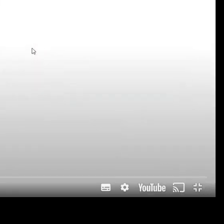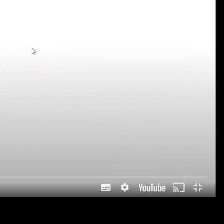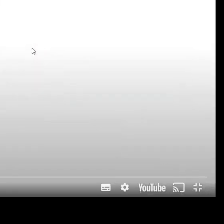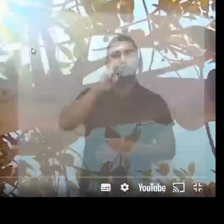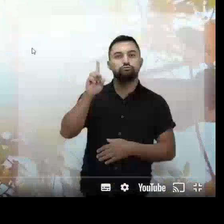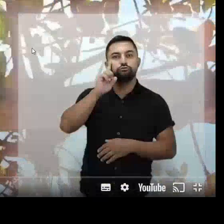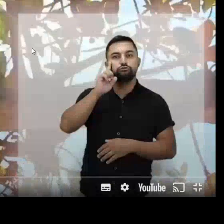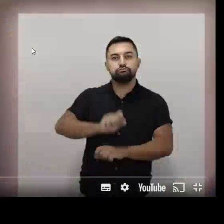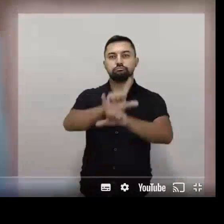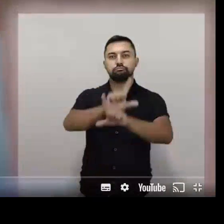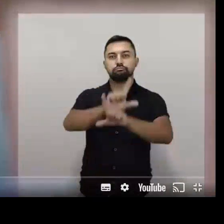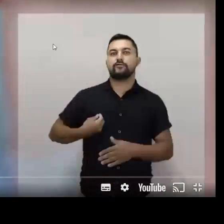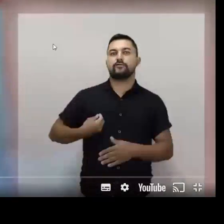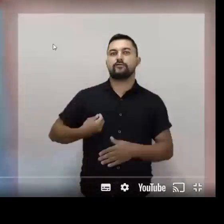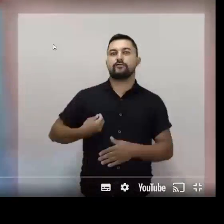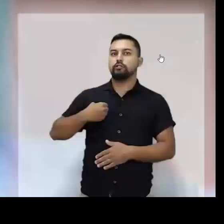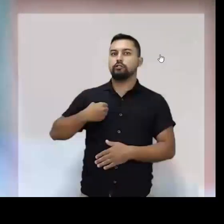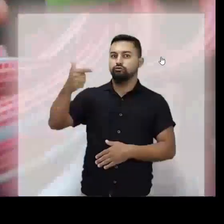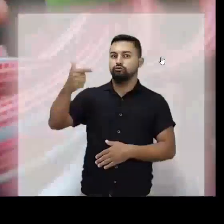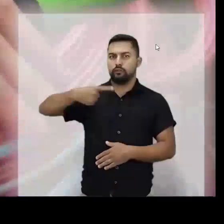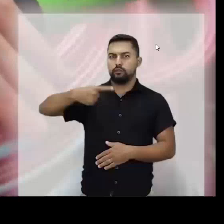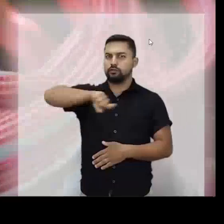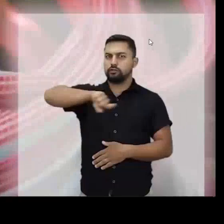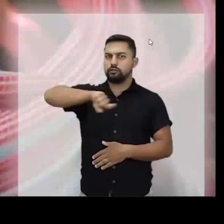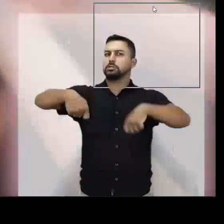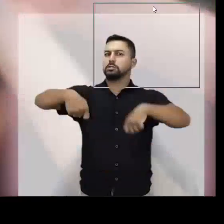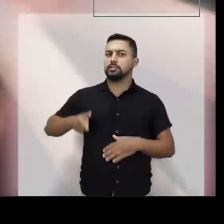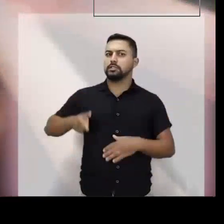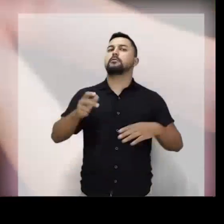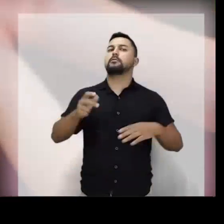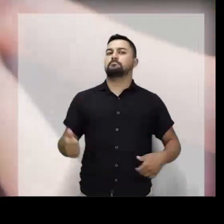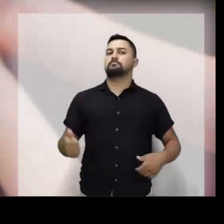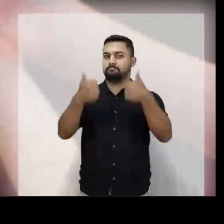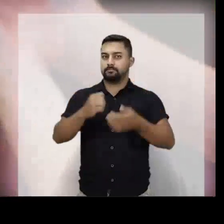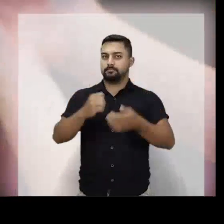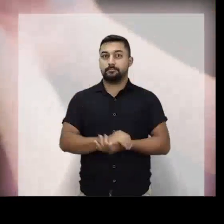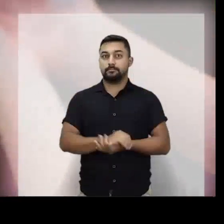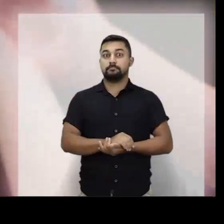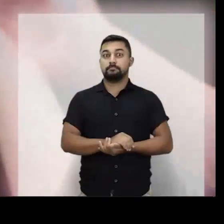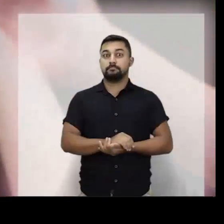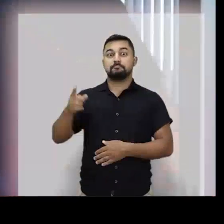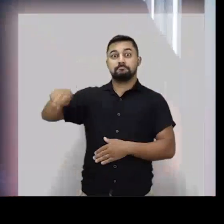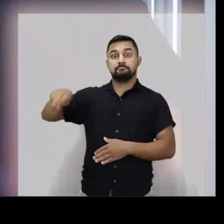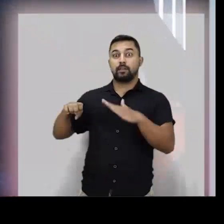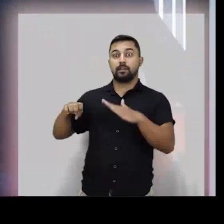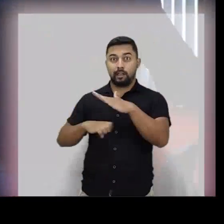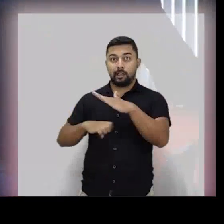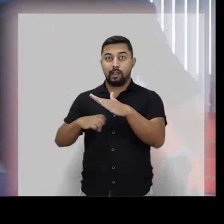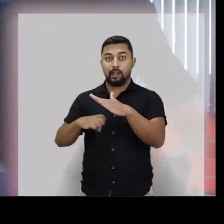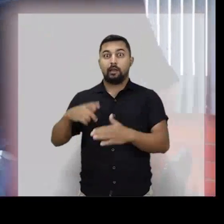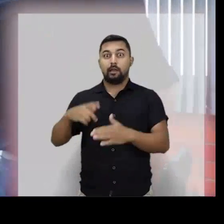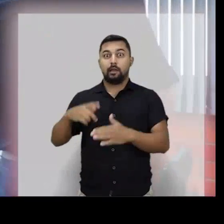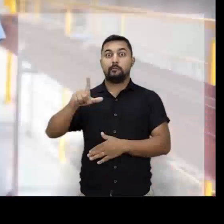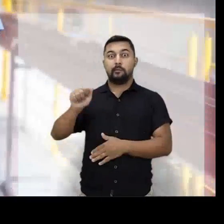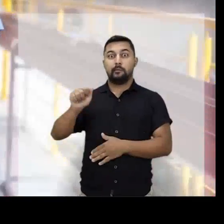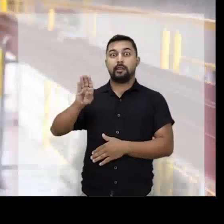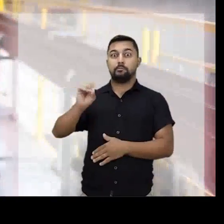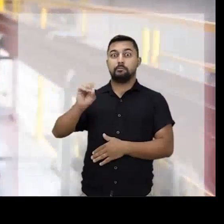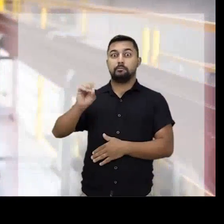A cada dia que amanhece, a vida recomeça e cabe a nós darmos sempre o nosso melhor. Nós da